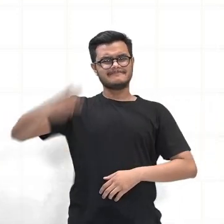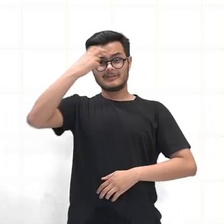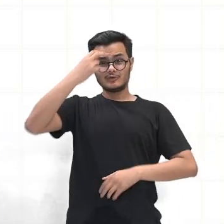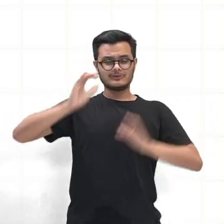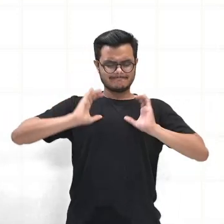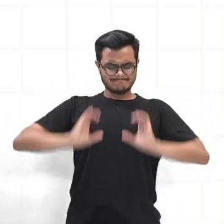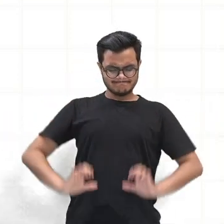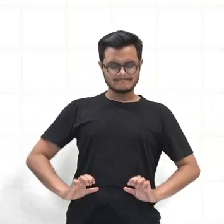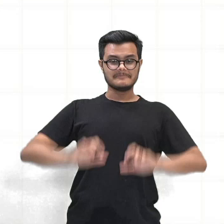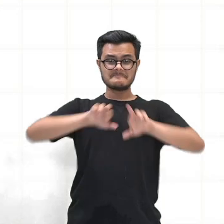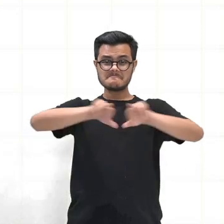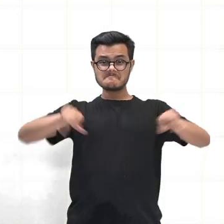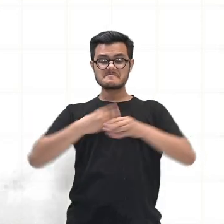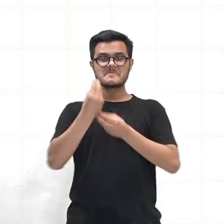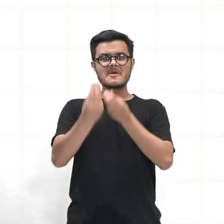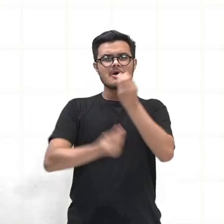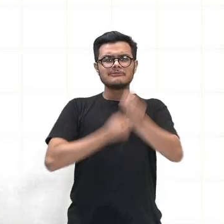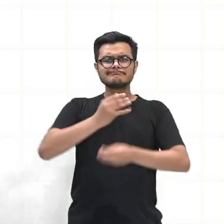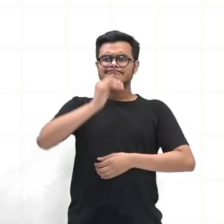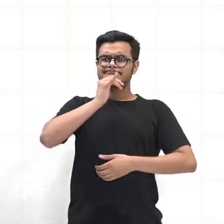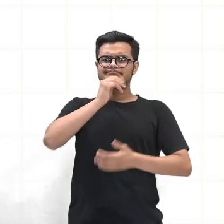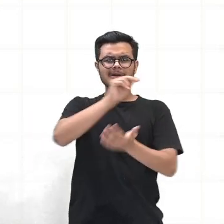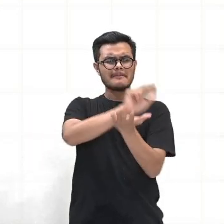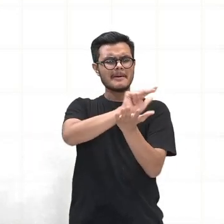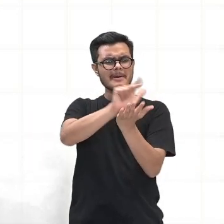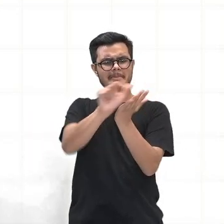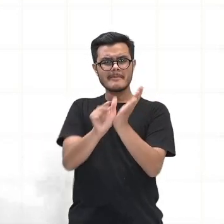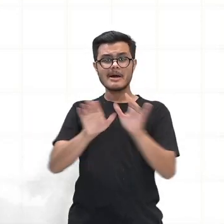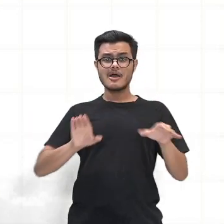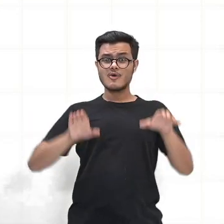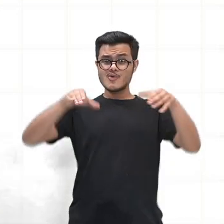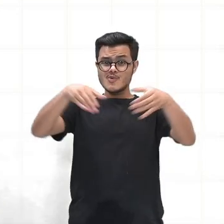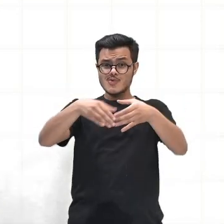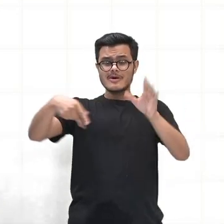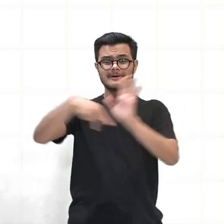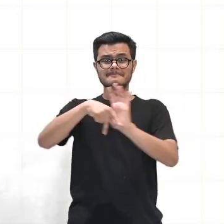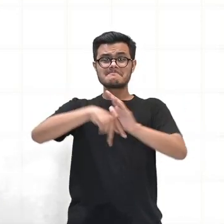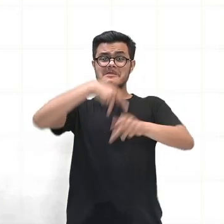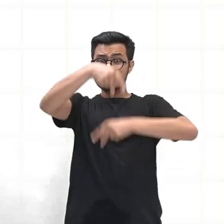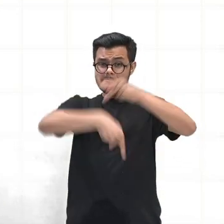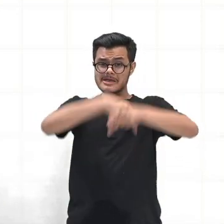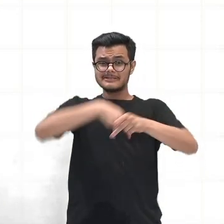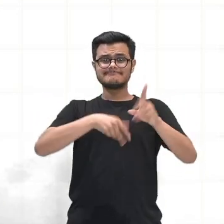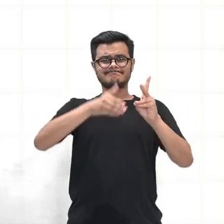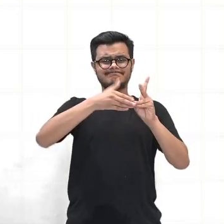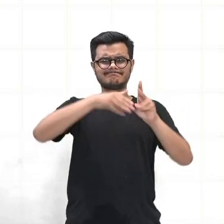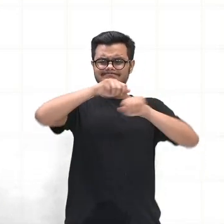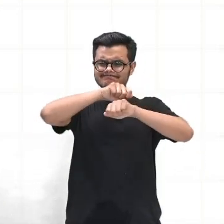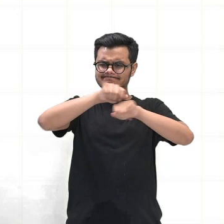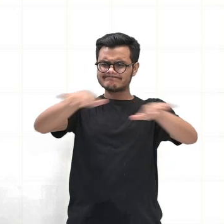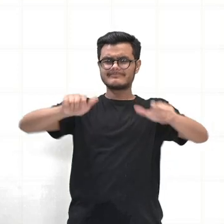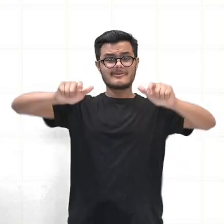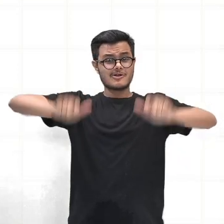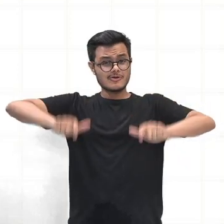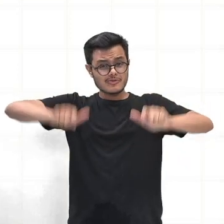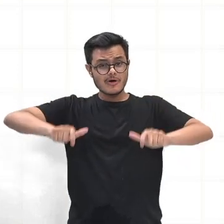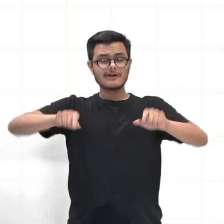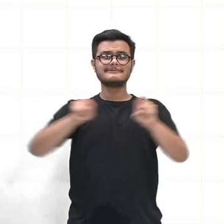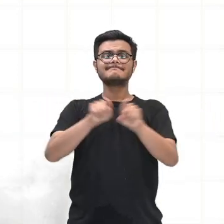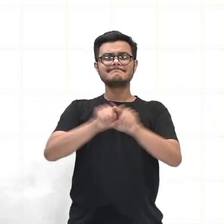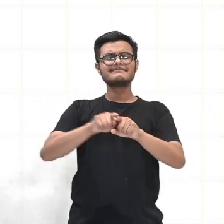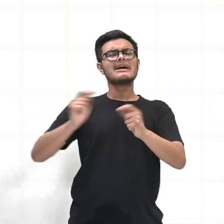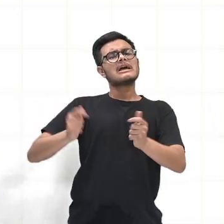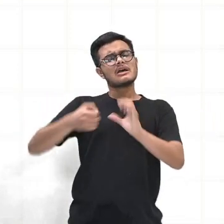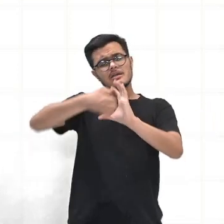e cultural, ou seja, tinham vários grupos de pessoas que ocupavam determinada região que tinha ali